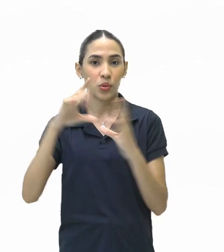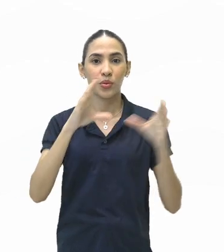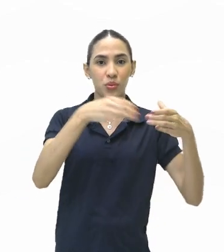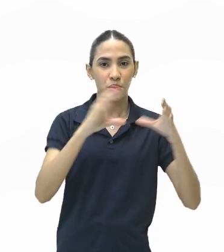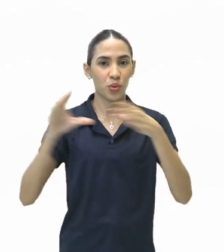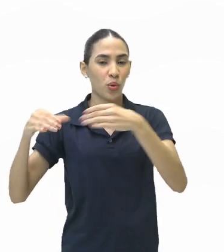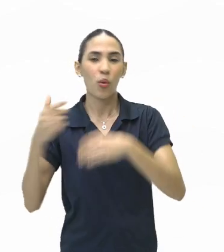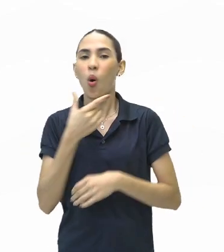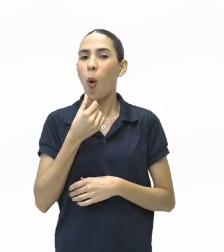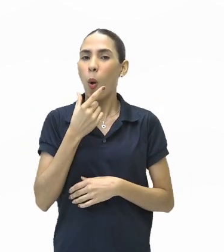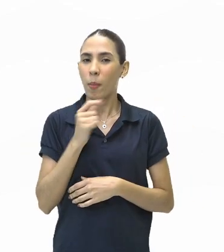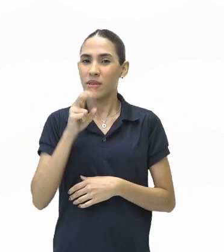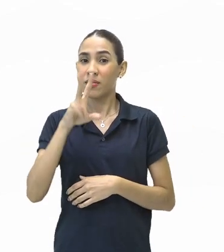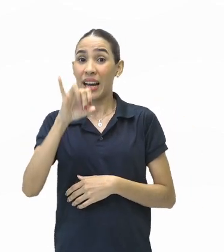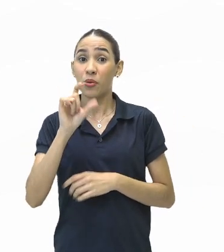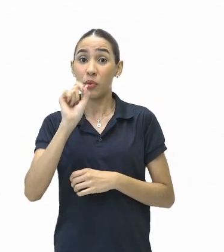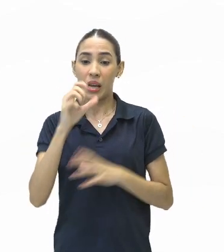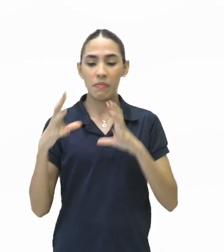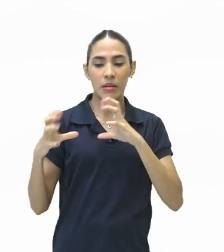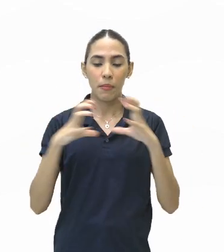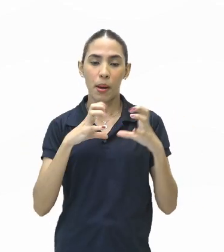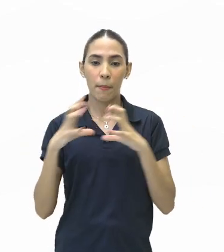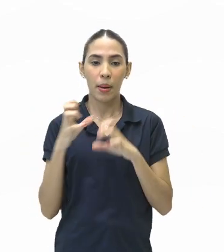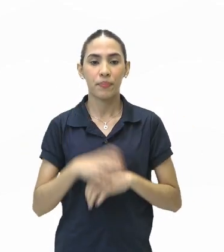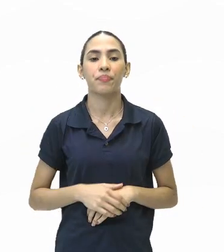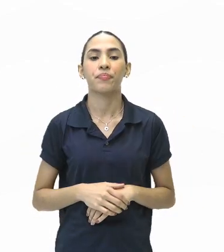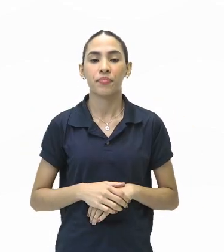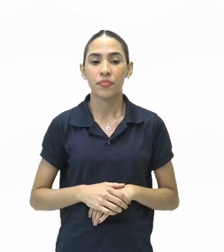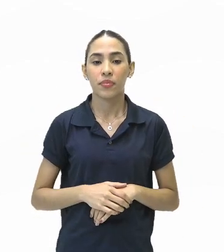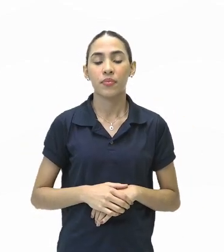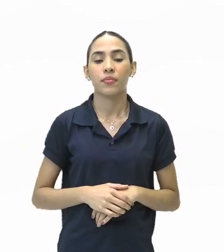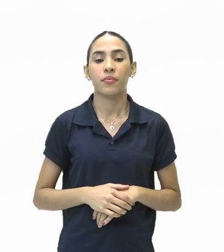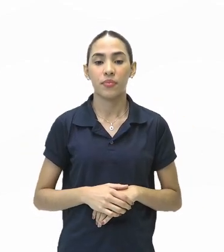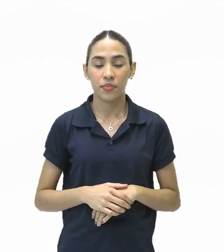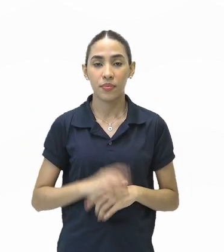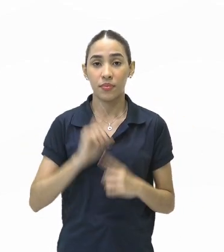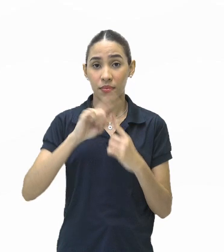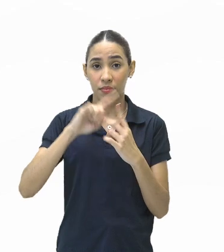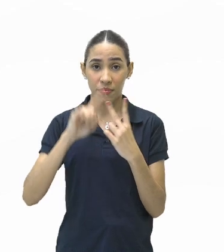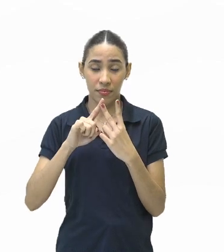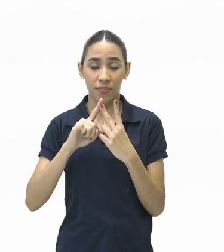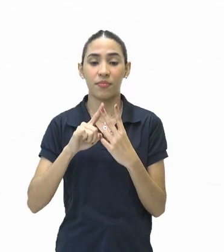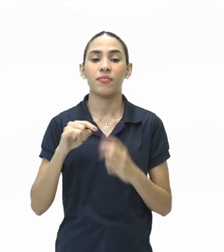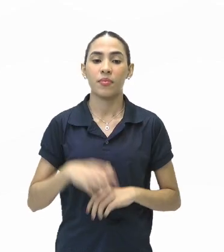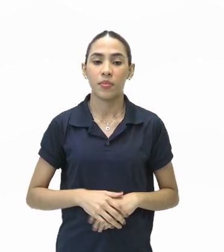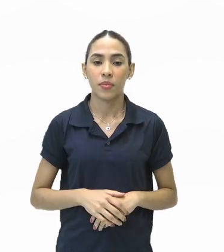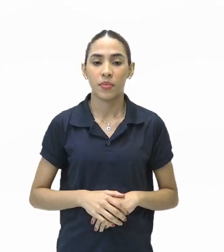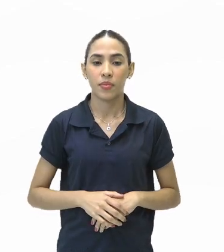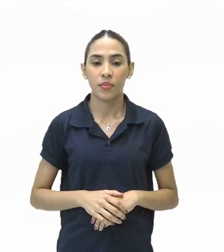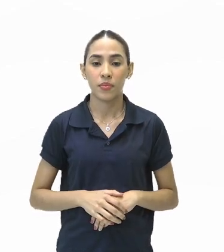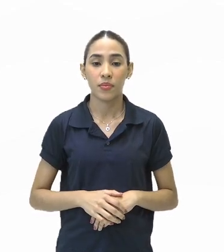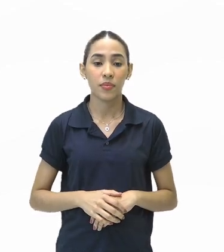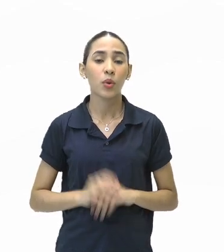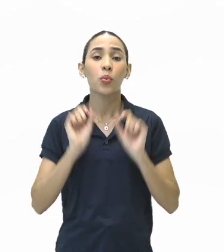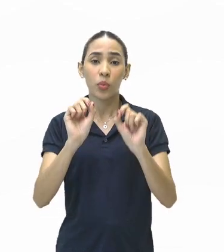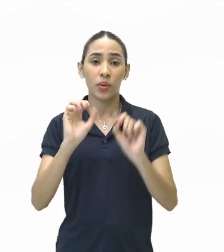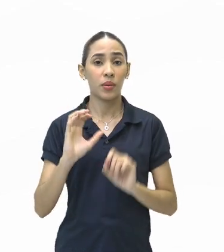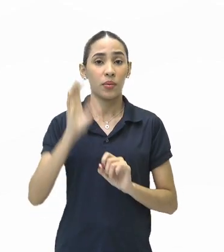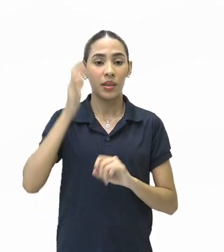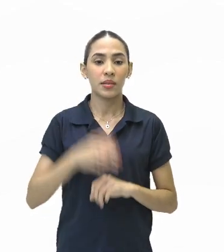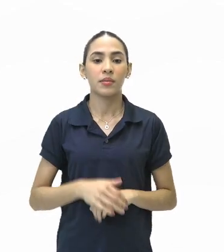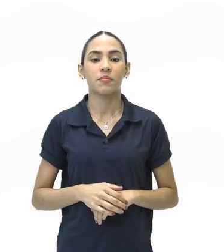de jagunços que vão se enfrentar. O grupo de Riobaldo e o grupo de Hermógenes. E aí, o que